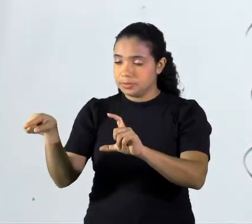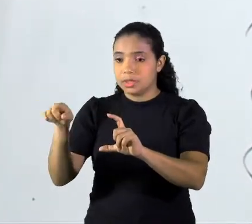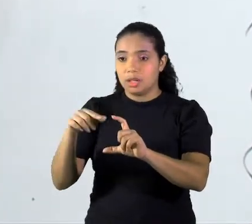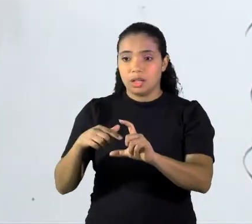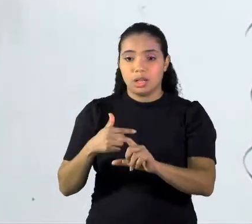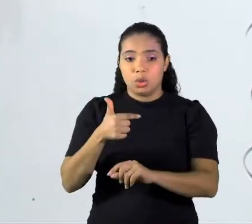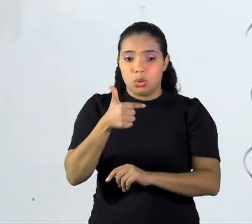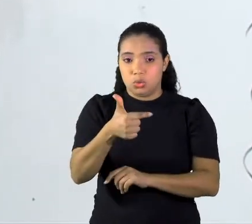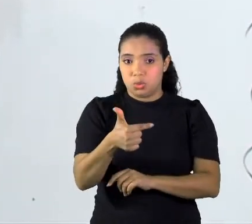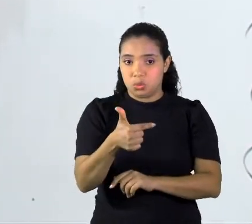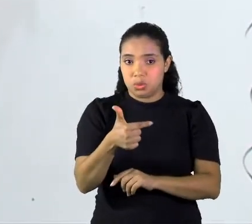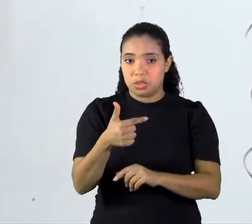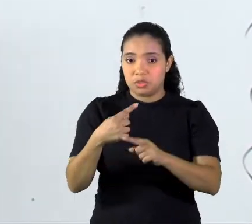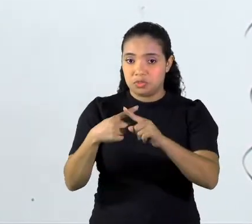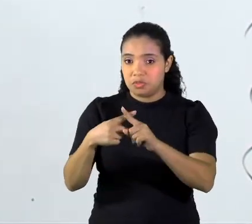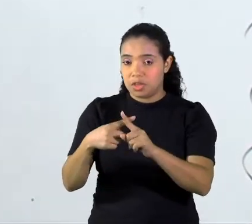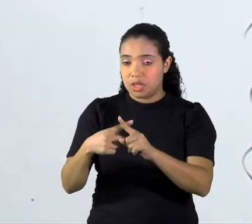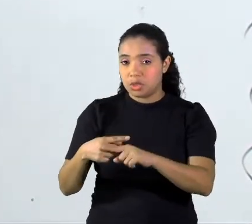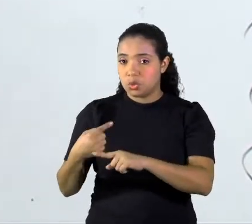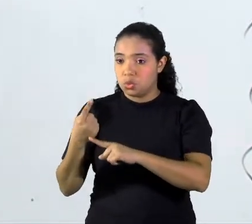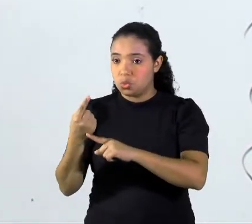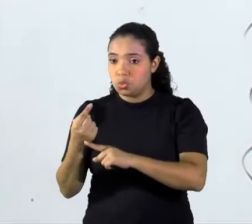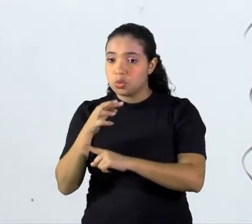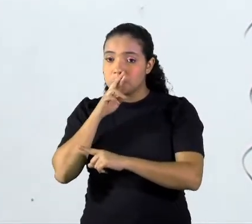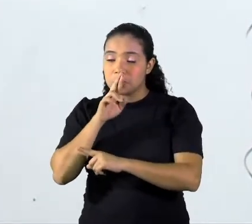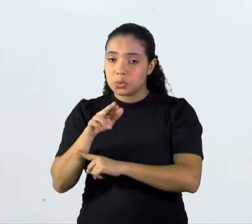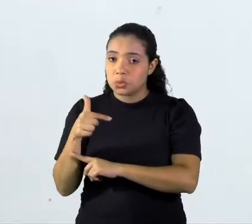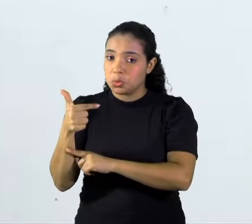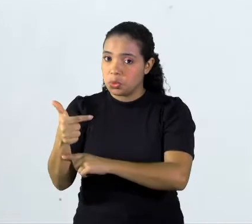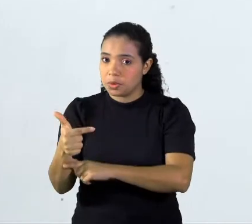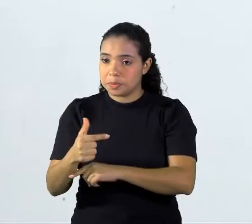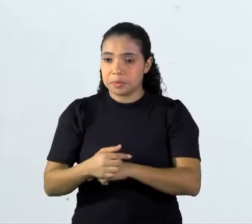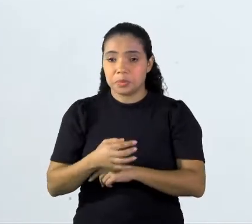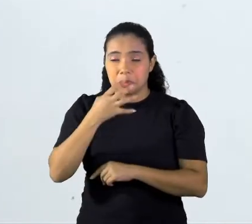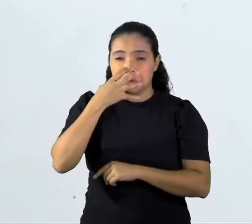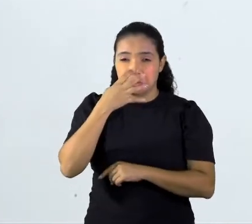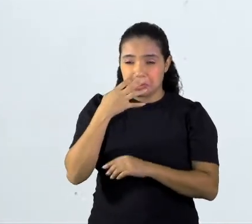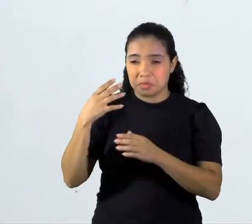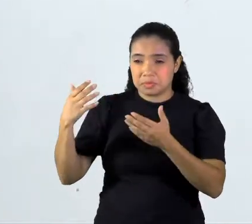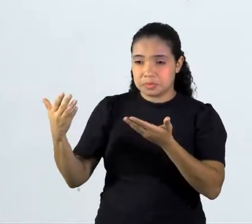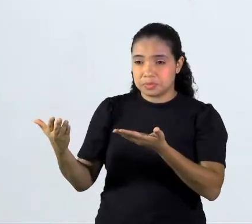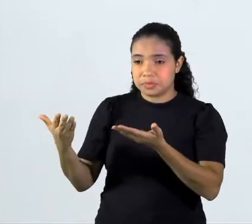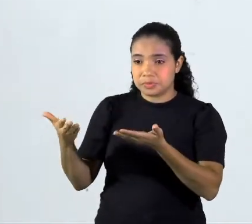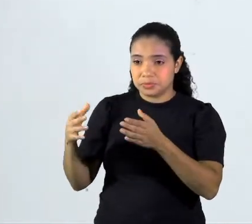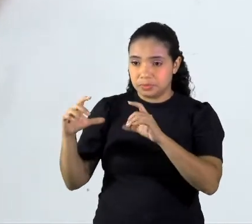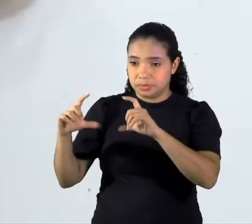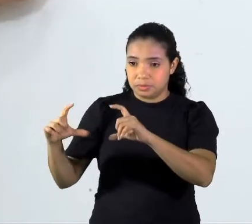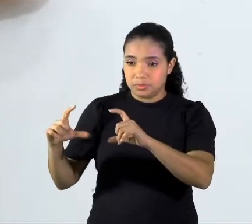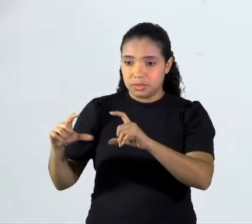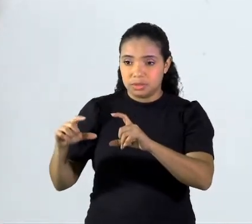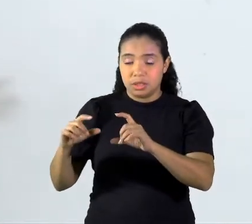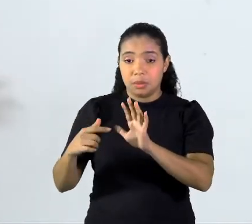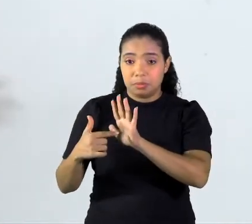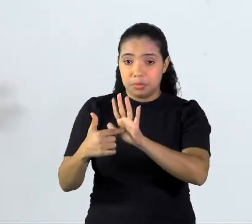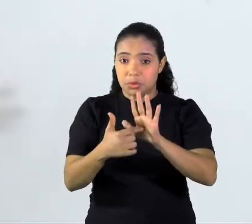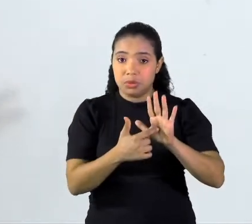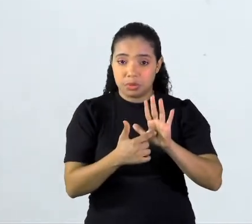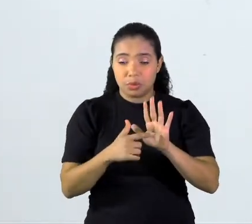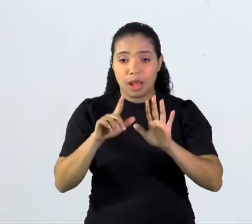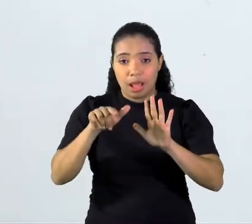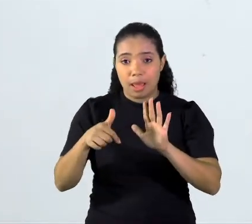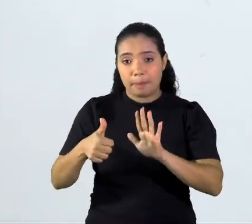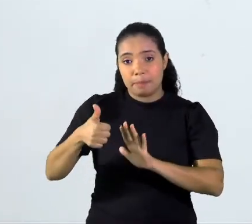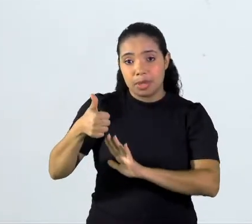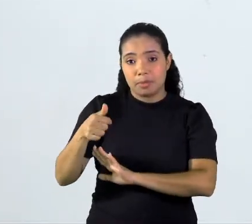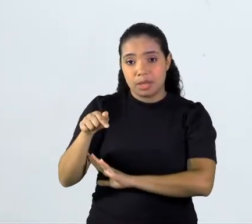2 vezes 1, 2. Bom, observe nesse momento que ficou muito claro para mim que é uma equação do